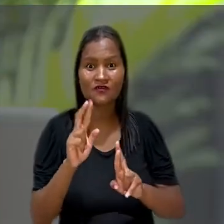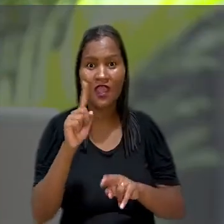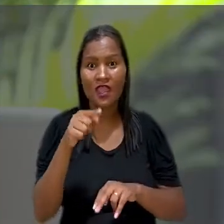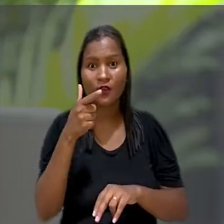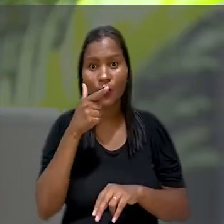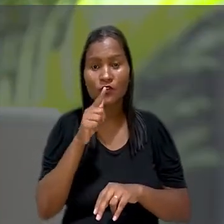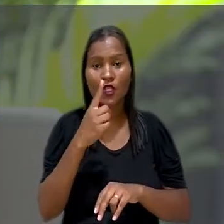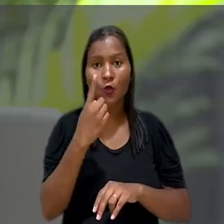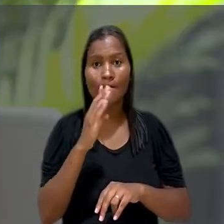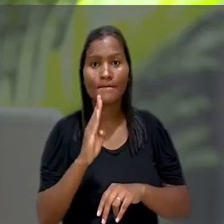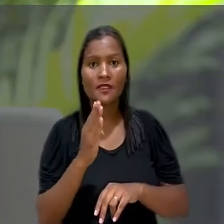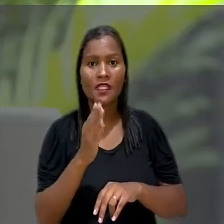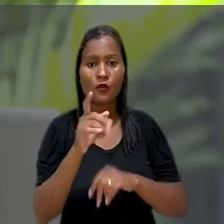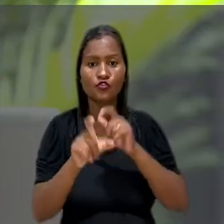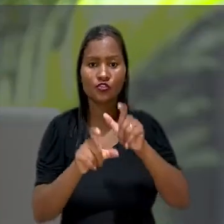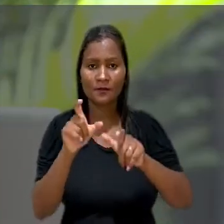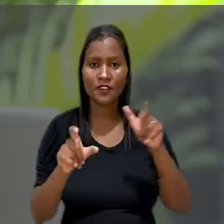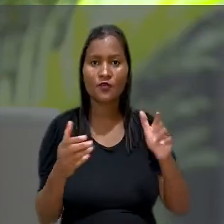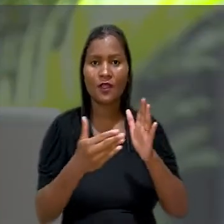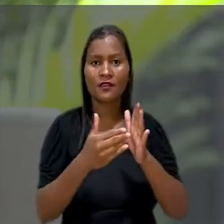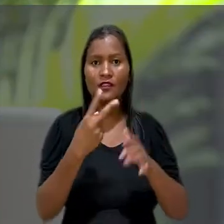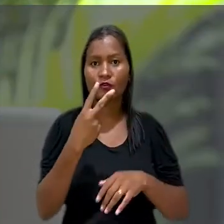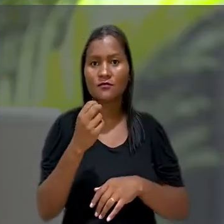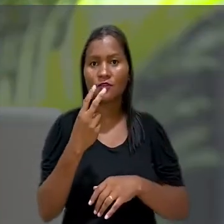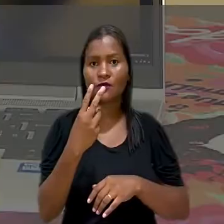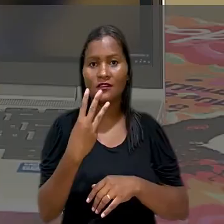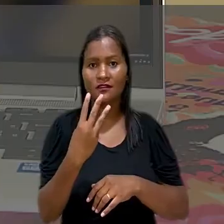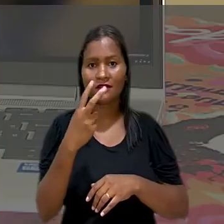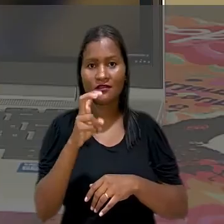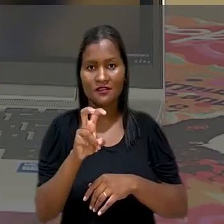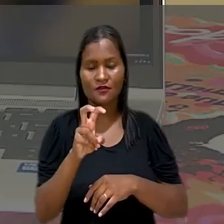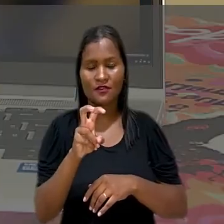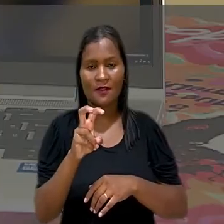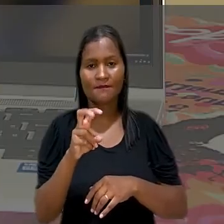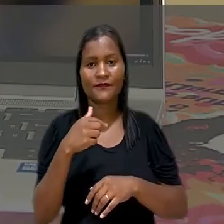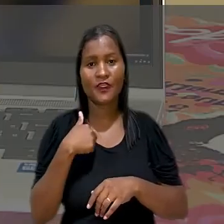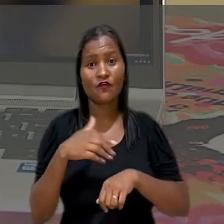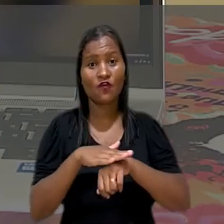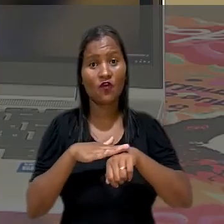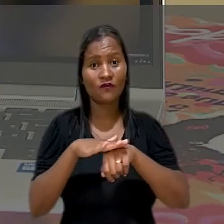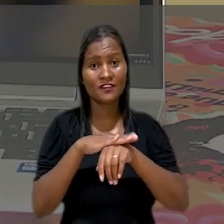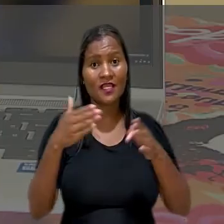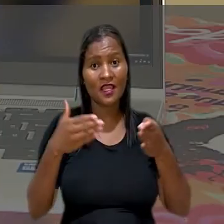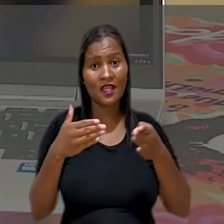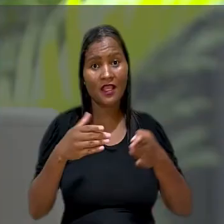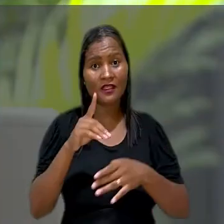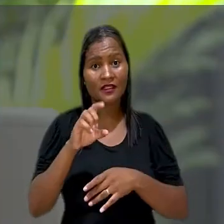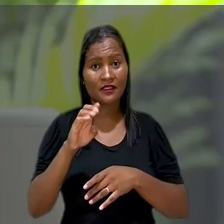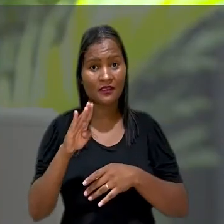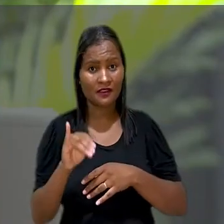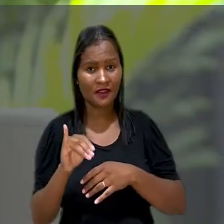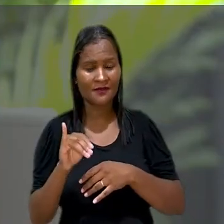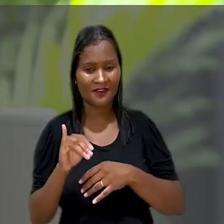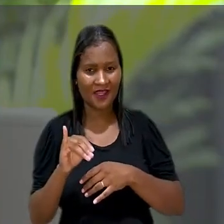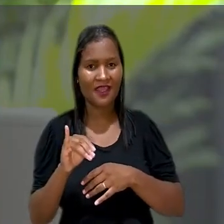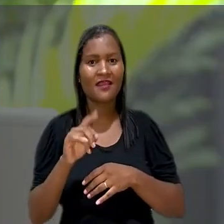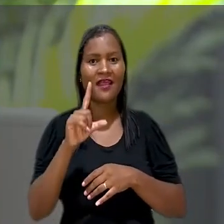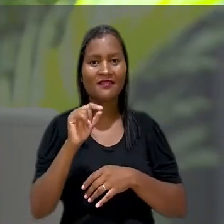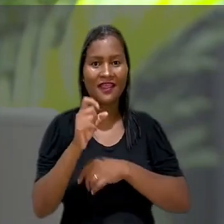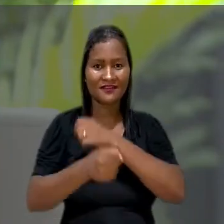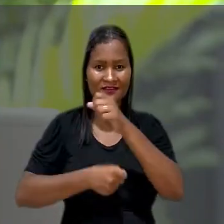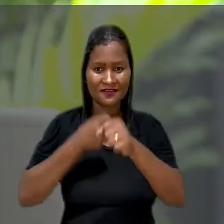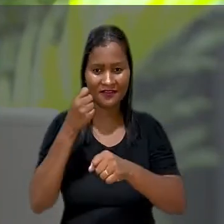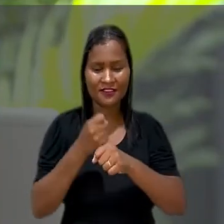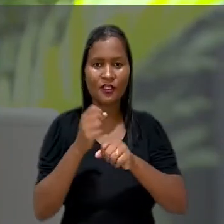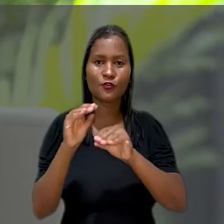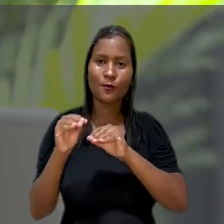chegue a 1 bilhão de pessoas até 2035. Eu vou conversar agora com a Debbie Corrano, que há 10 anos migrou